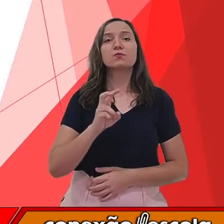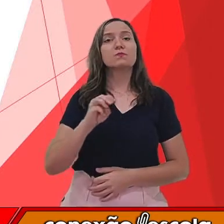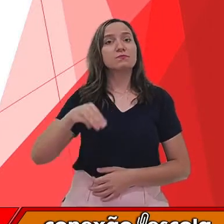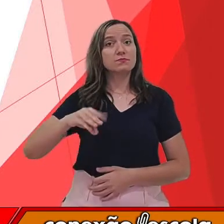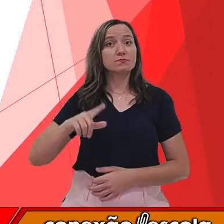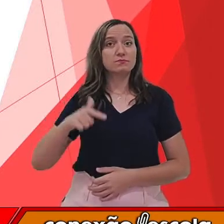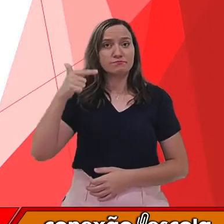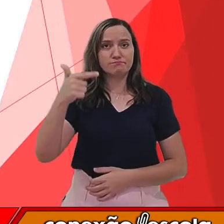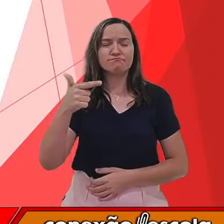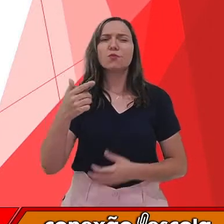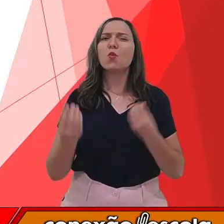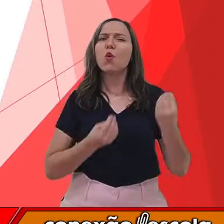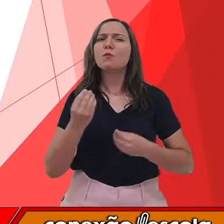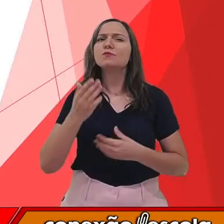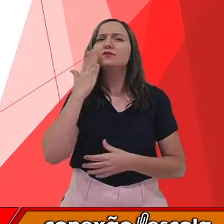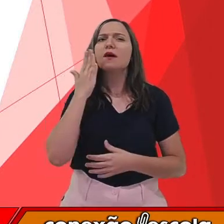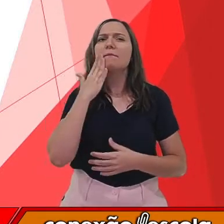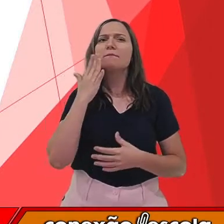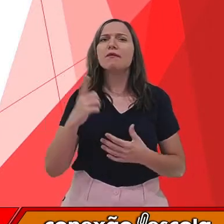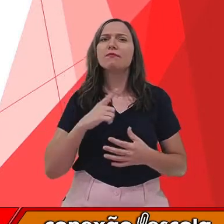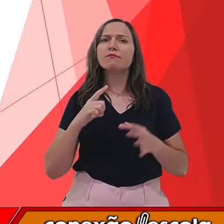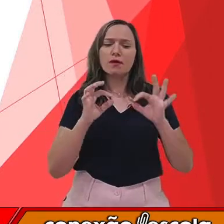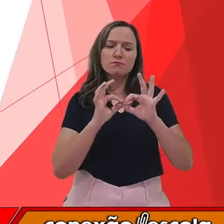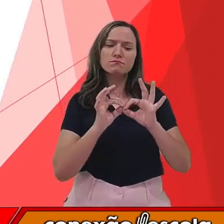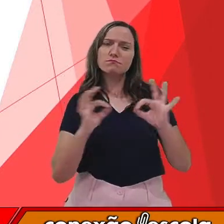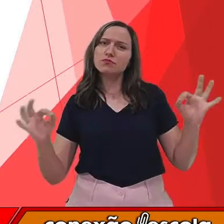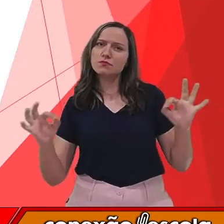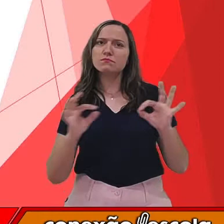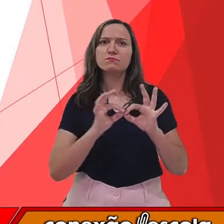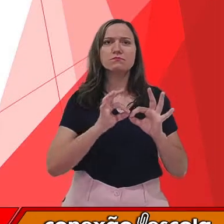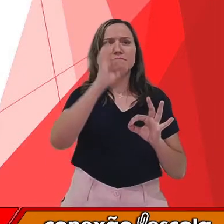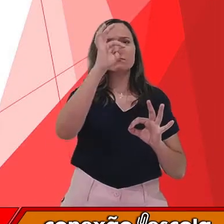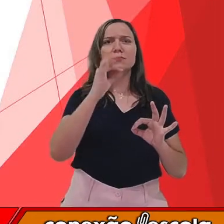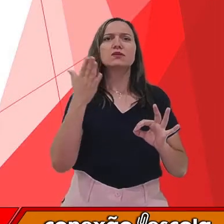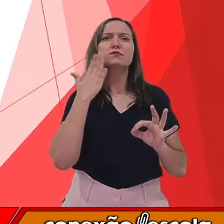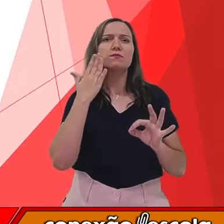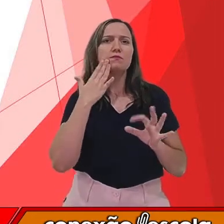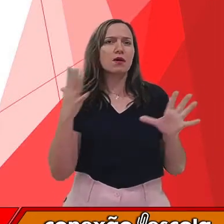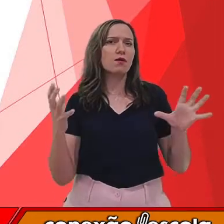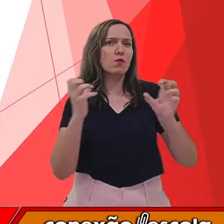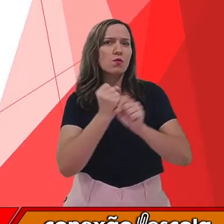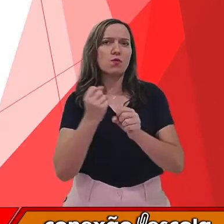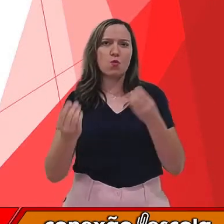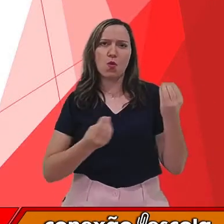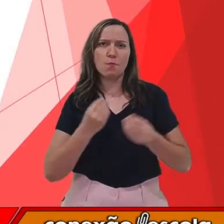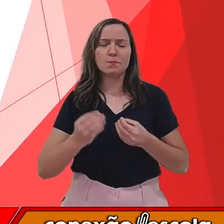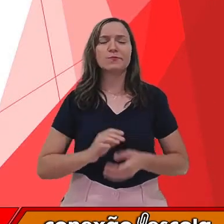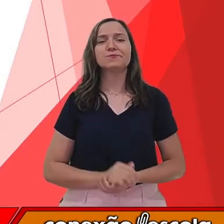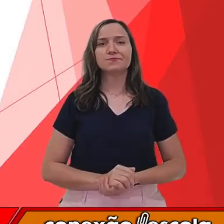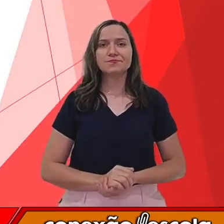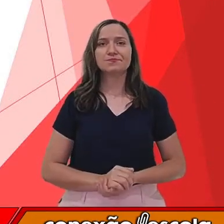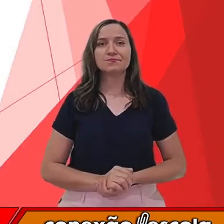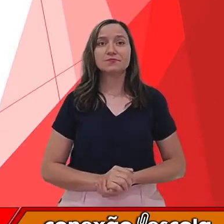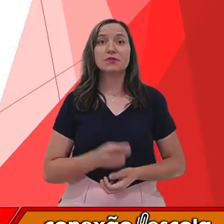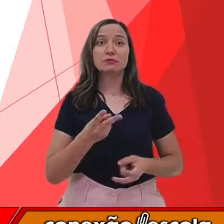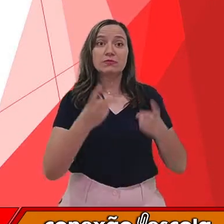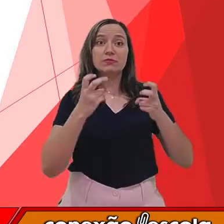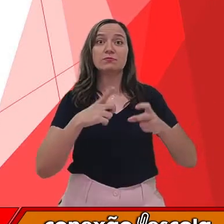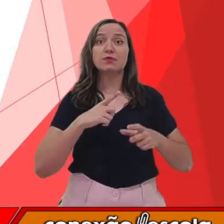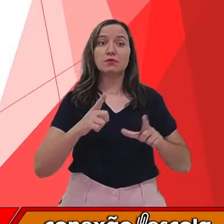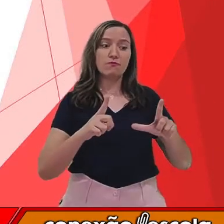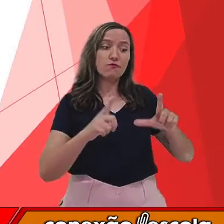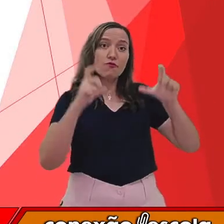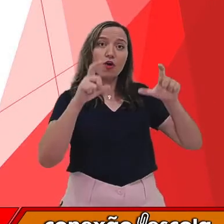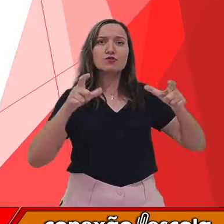Qual que é a medida do comprimento do lado da região fotografada pelo como se trata de um